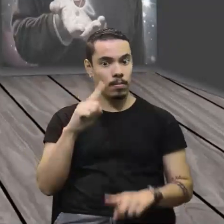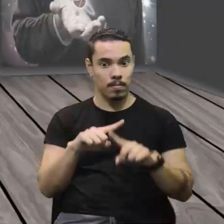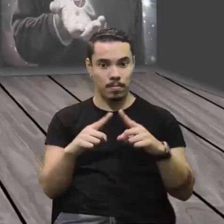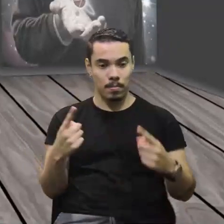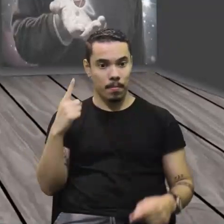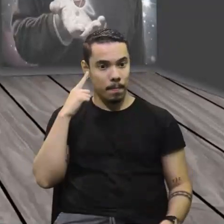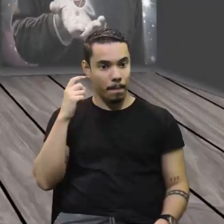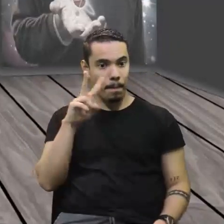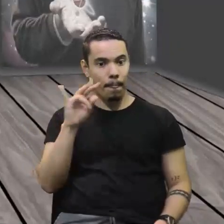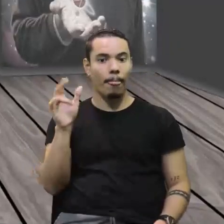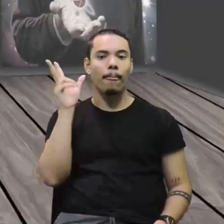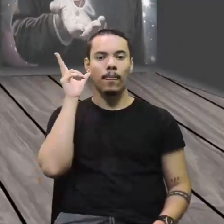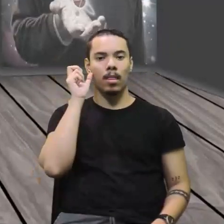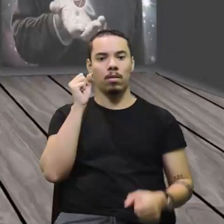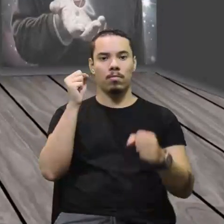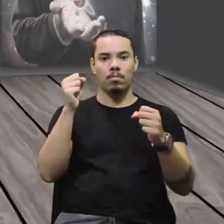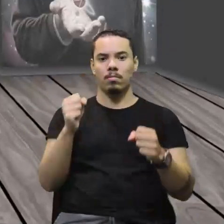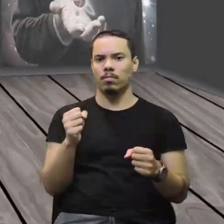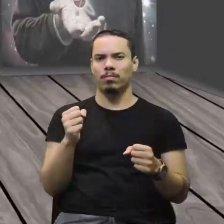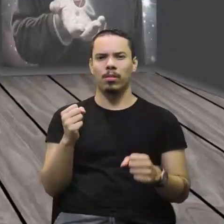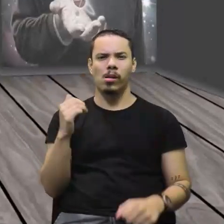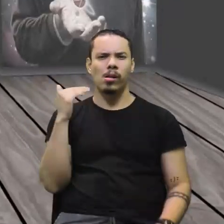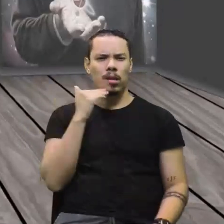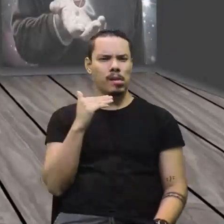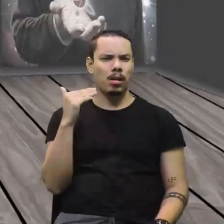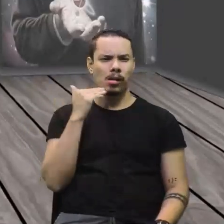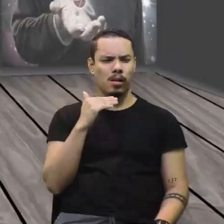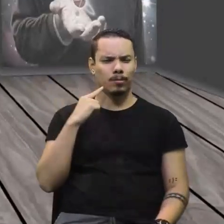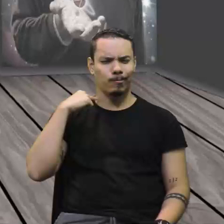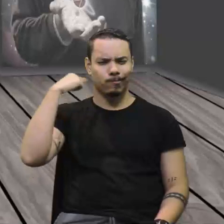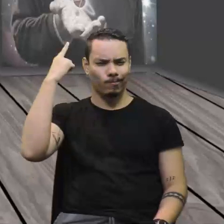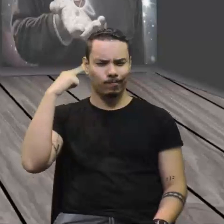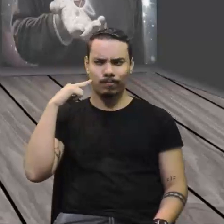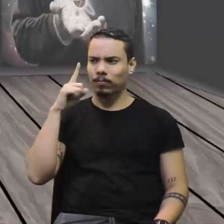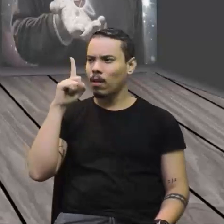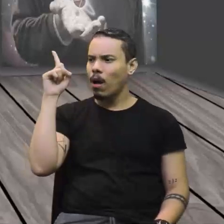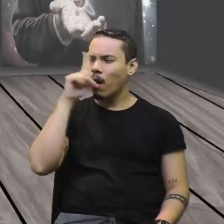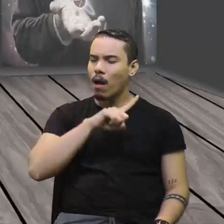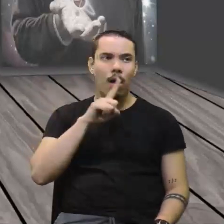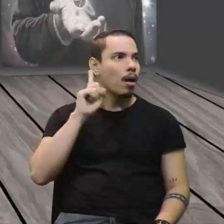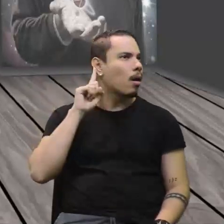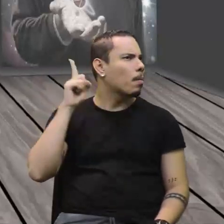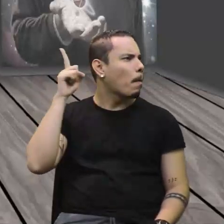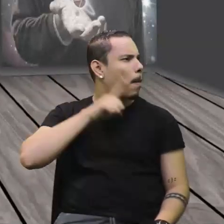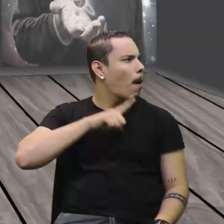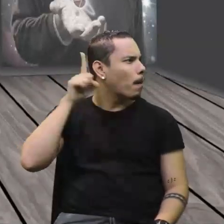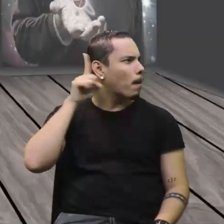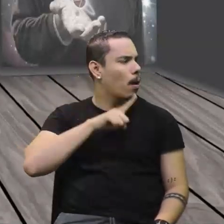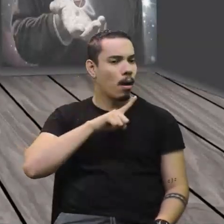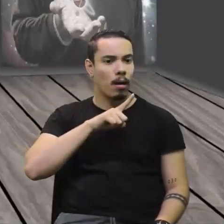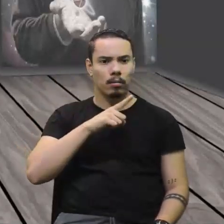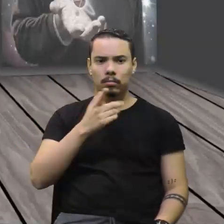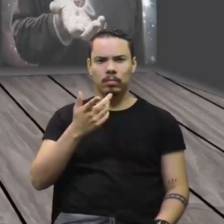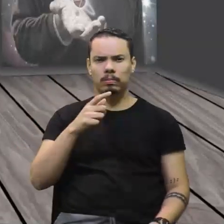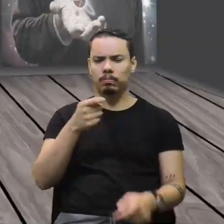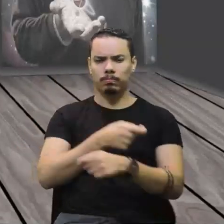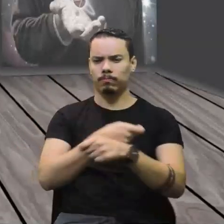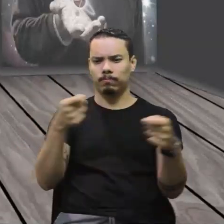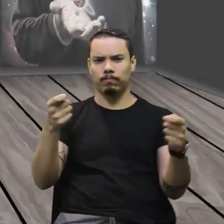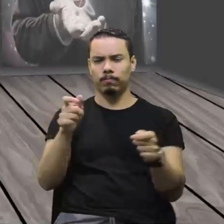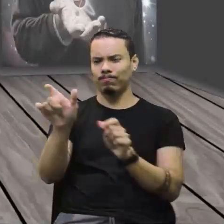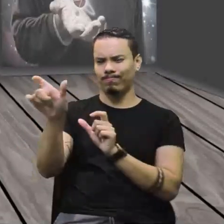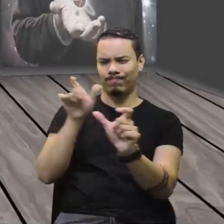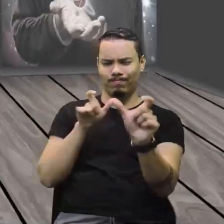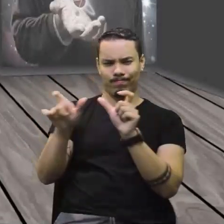sonora que ele vai ouvir pode ser uma onda distorcida, porque ela ouve uma interferência. E havendo interferência,